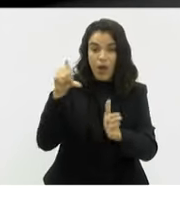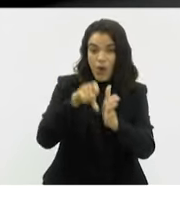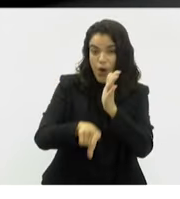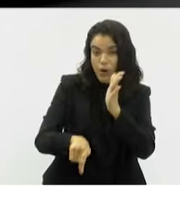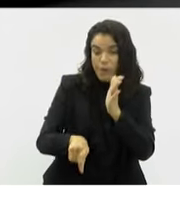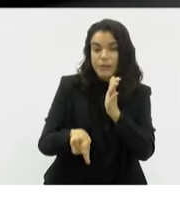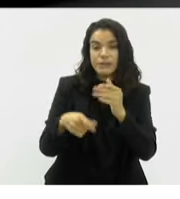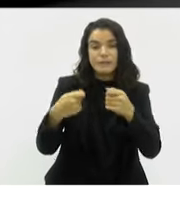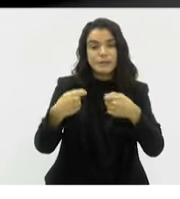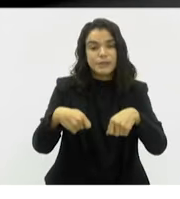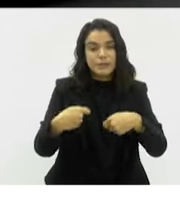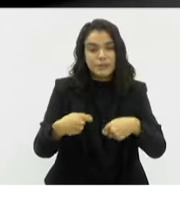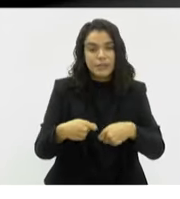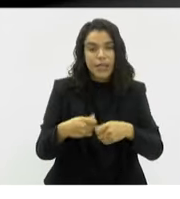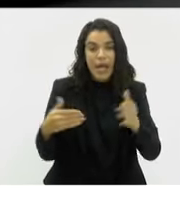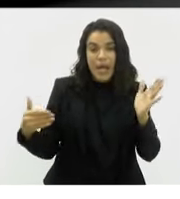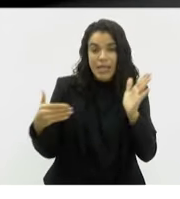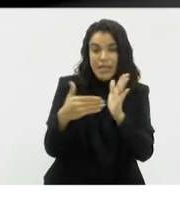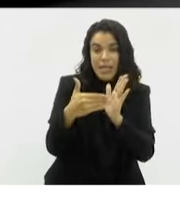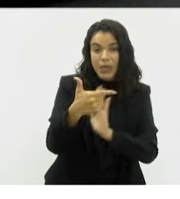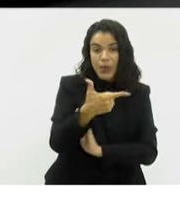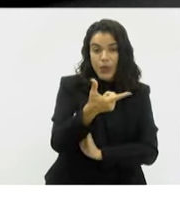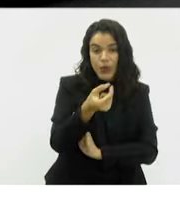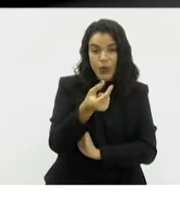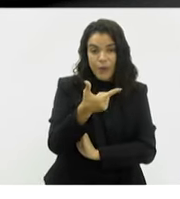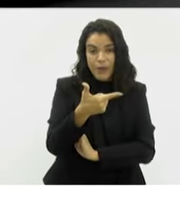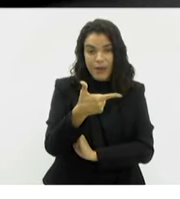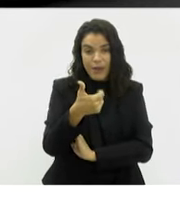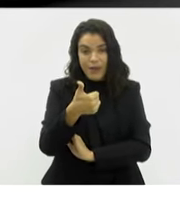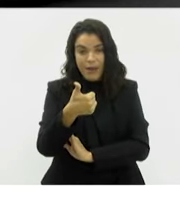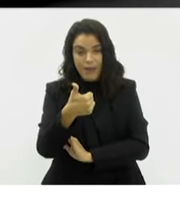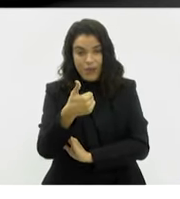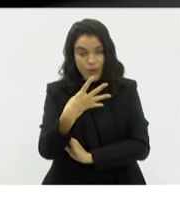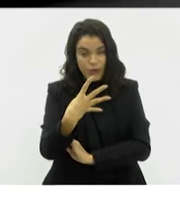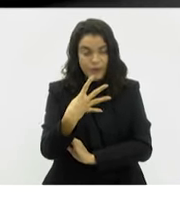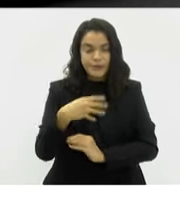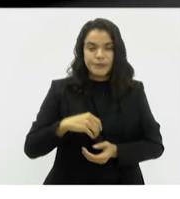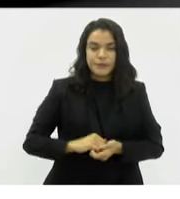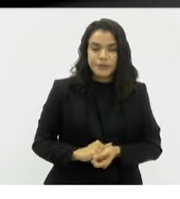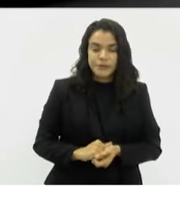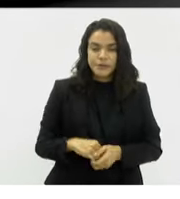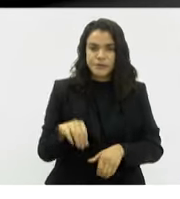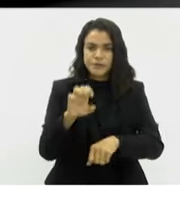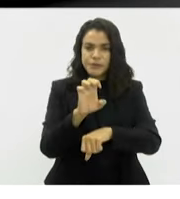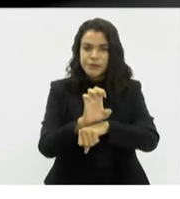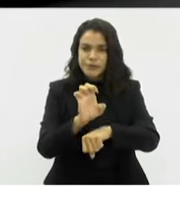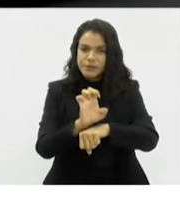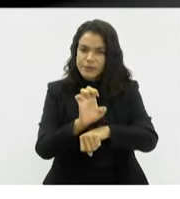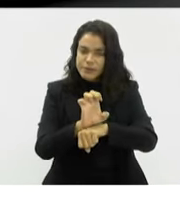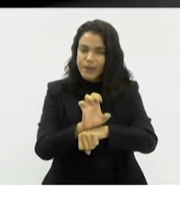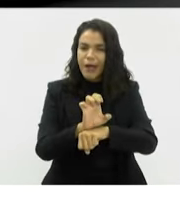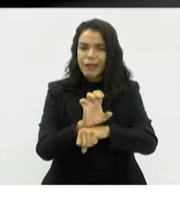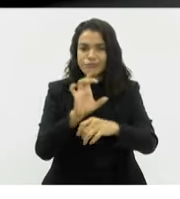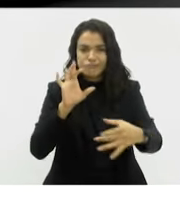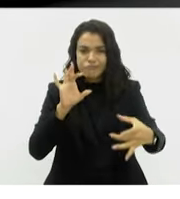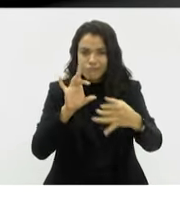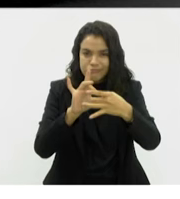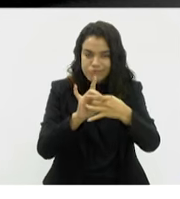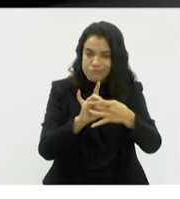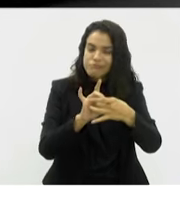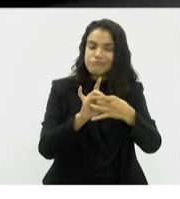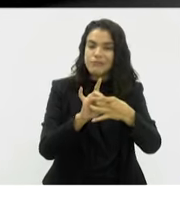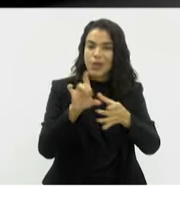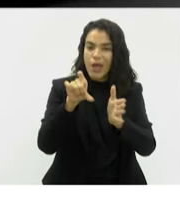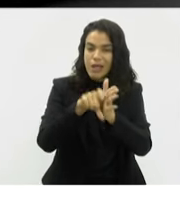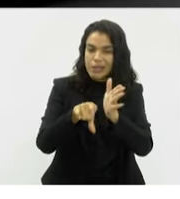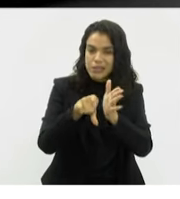que retroagir até 2014, e o Estado, em relação à